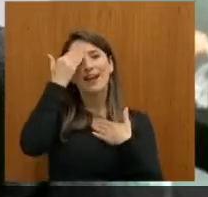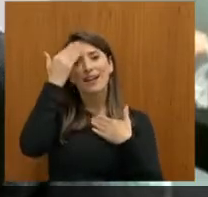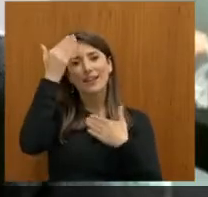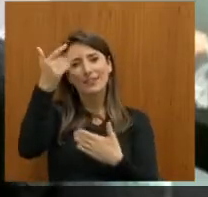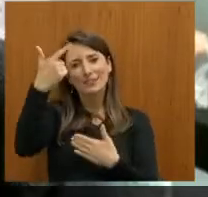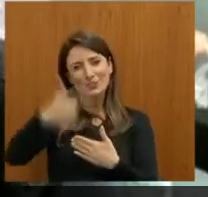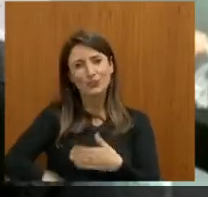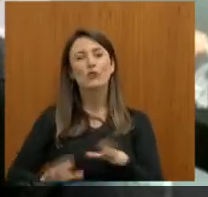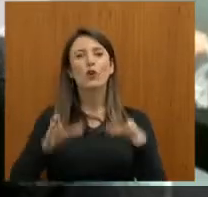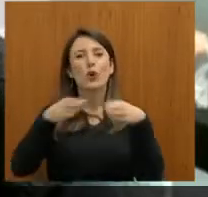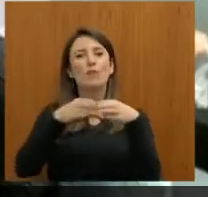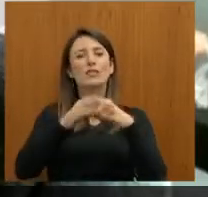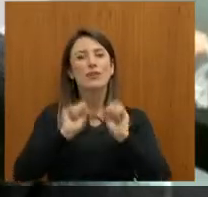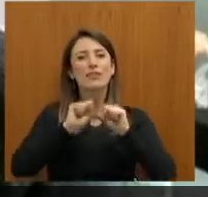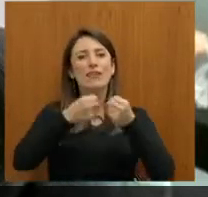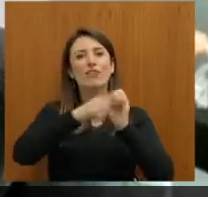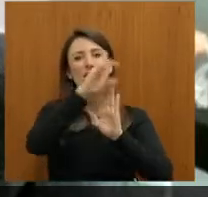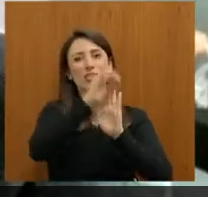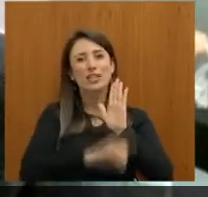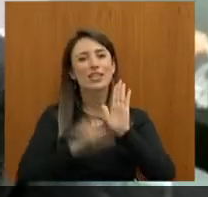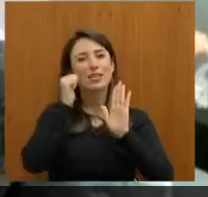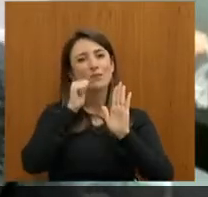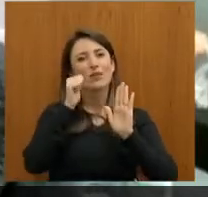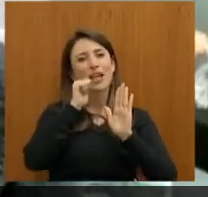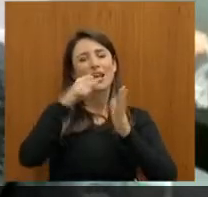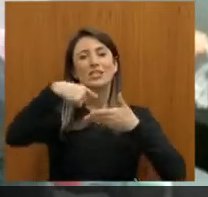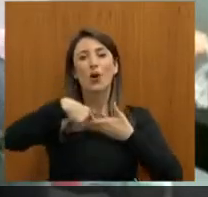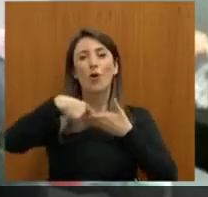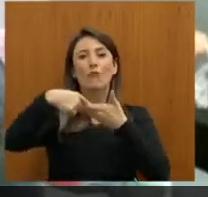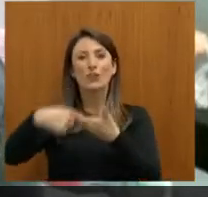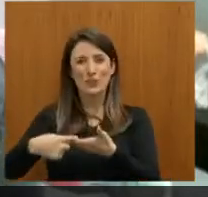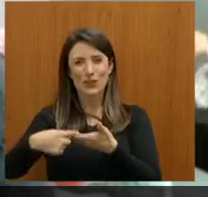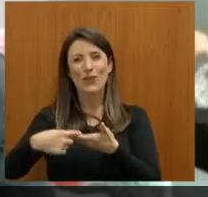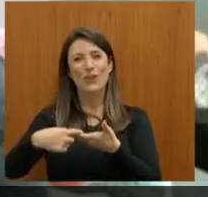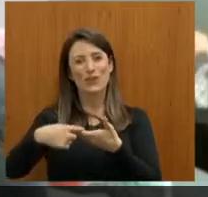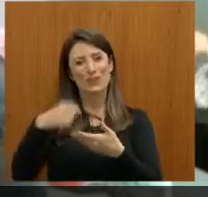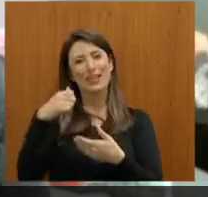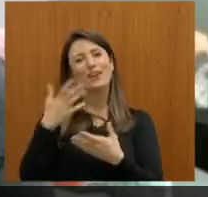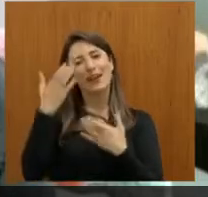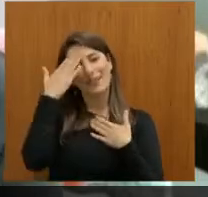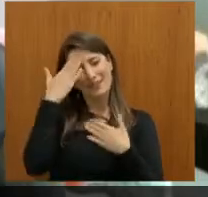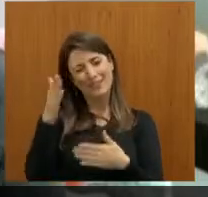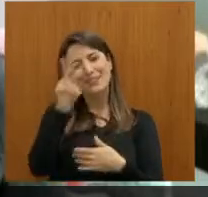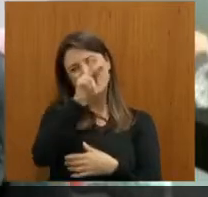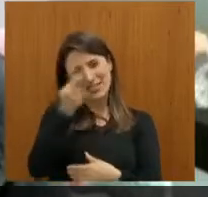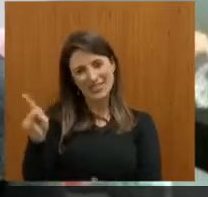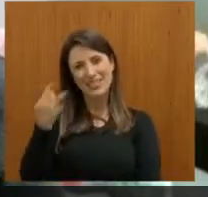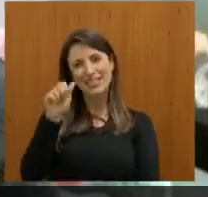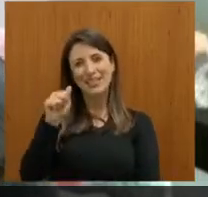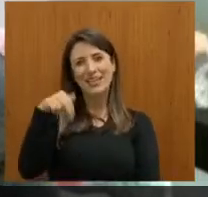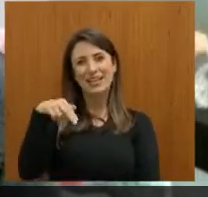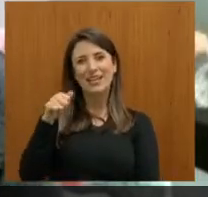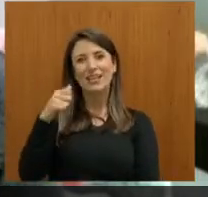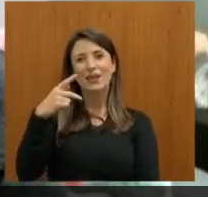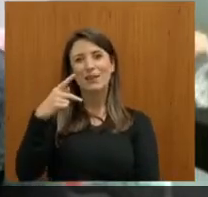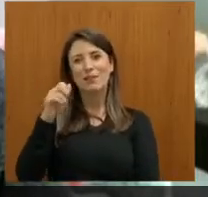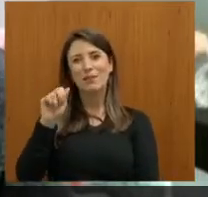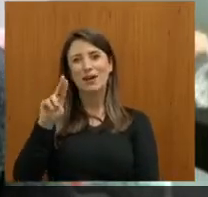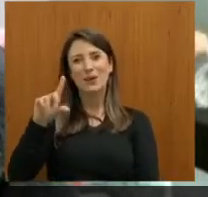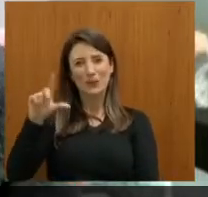comissão de defesa dos direitos das mulheres pelo convite na pessoa da presidenta da deputada Ana Paula Siqueira